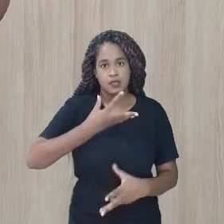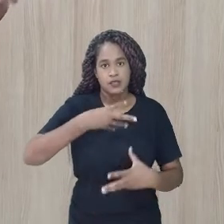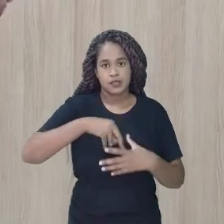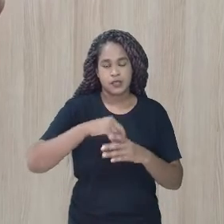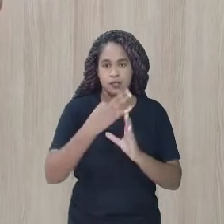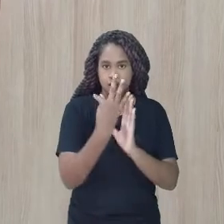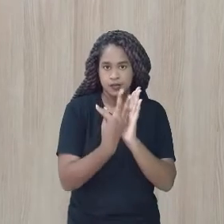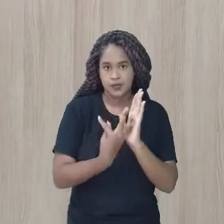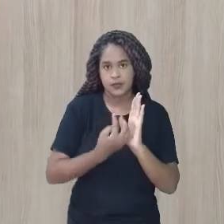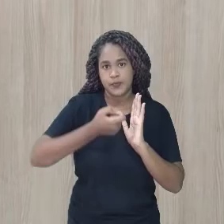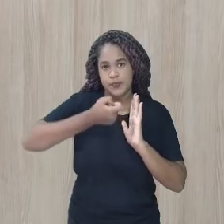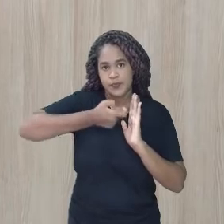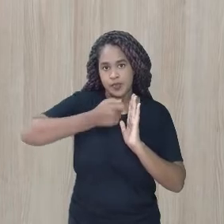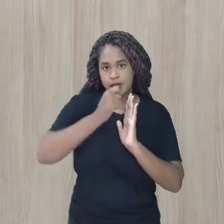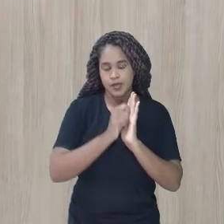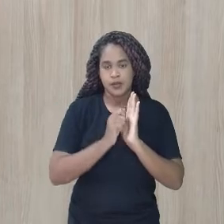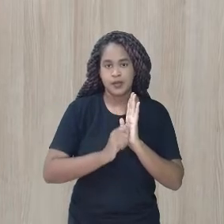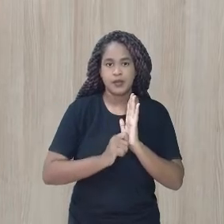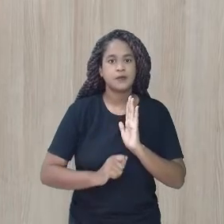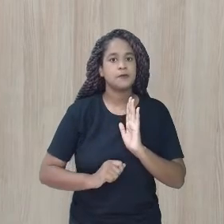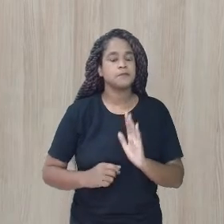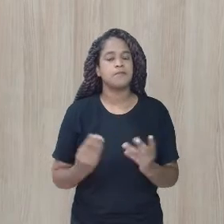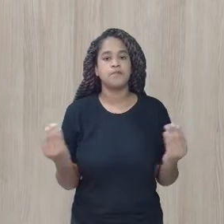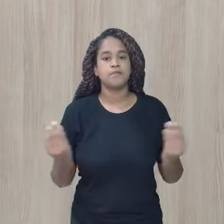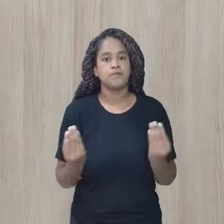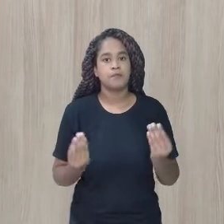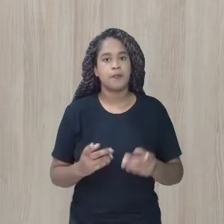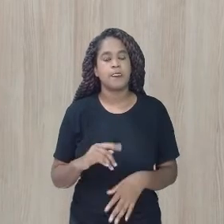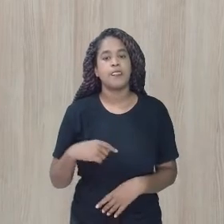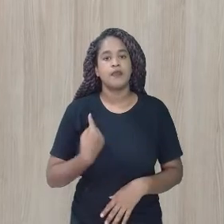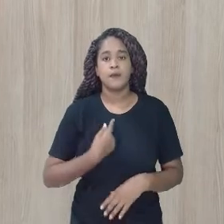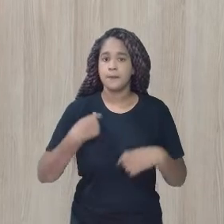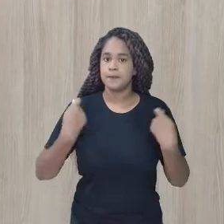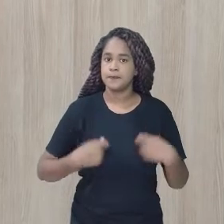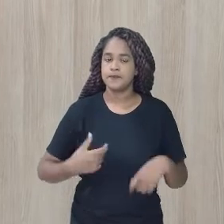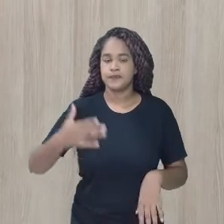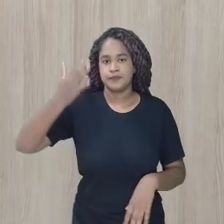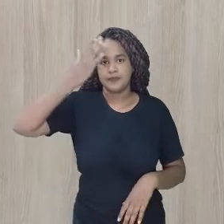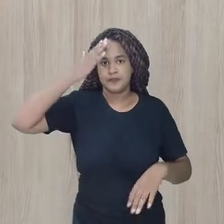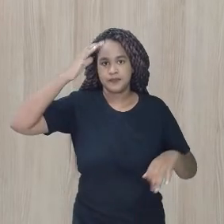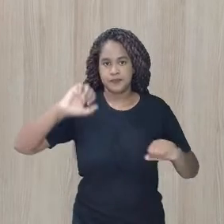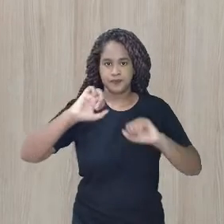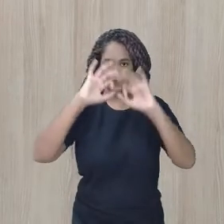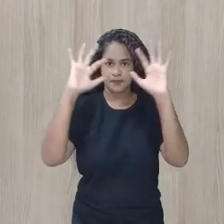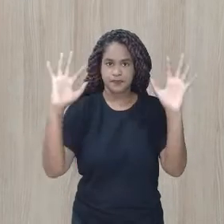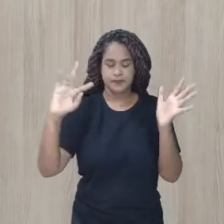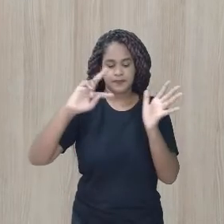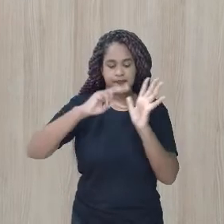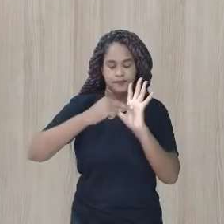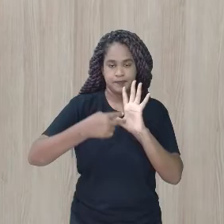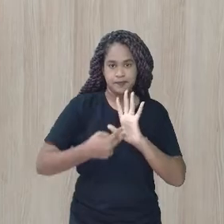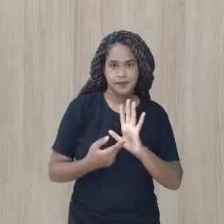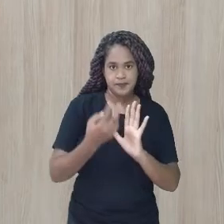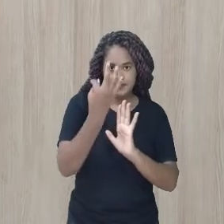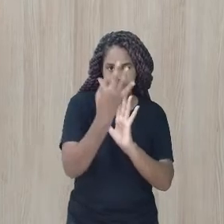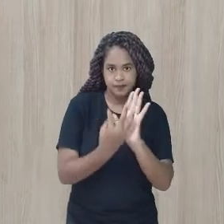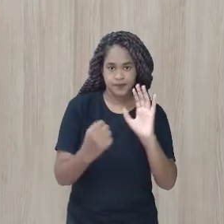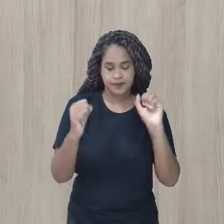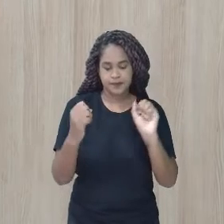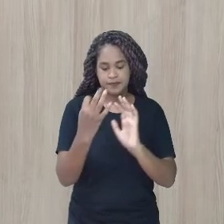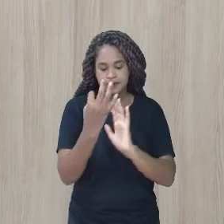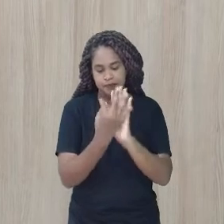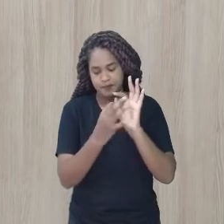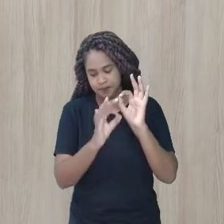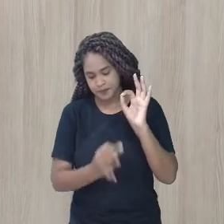piada escrita, ela é encontrada quando entendemos o sentido do texto. E aí, seja um texto grande